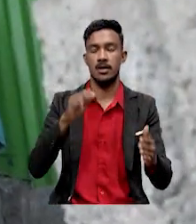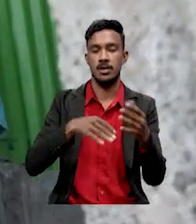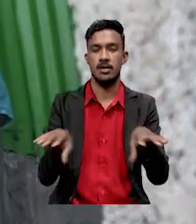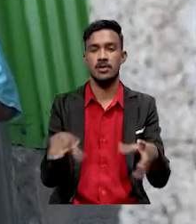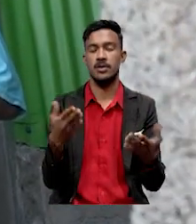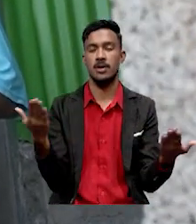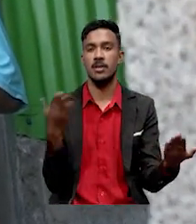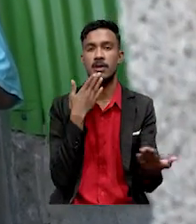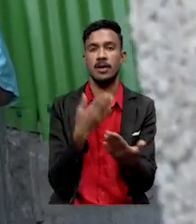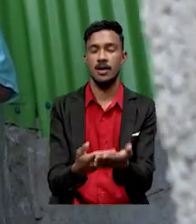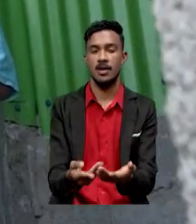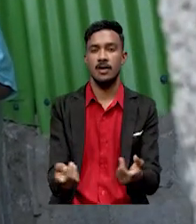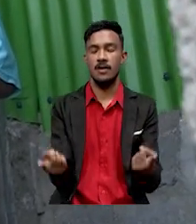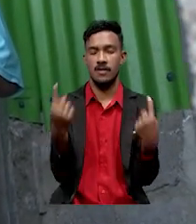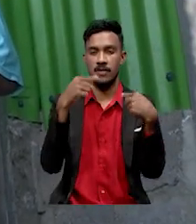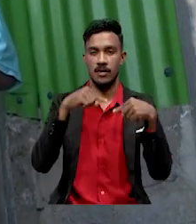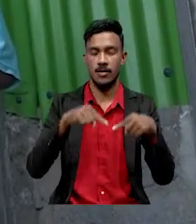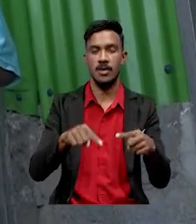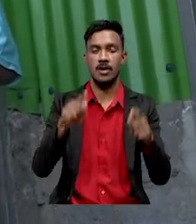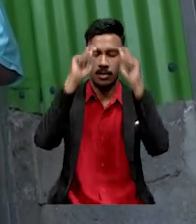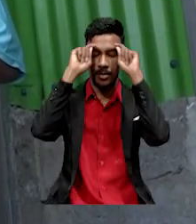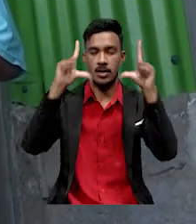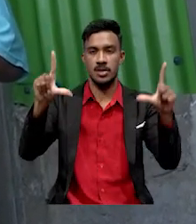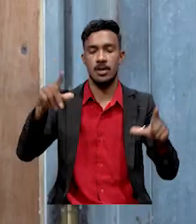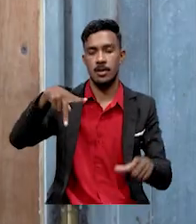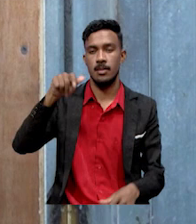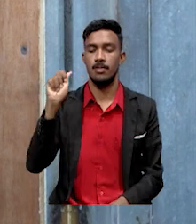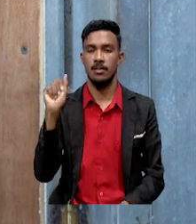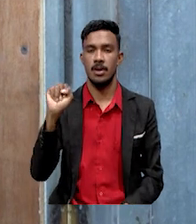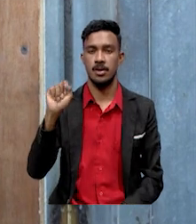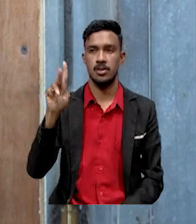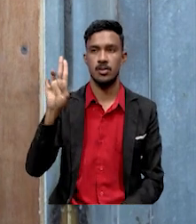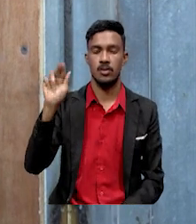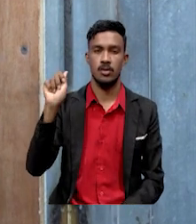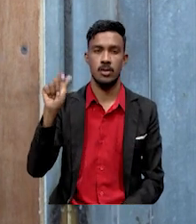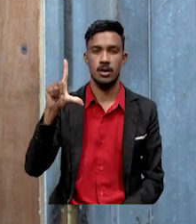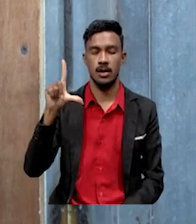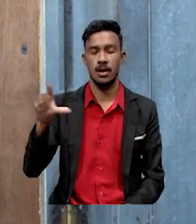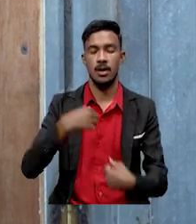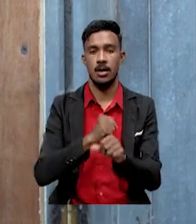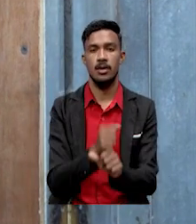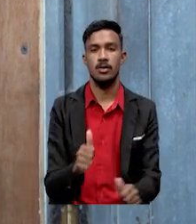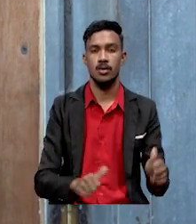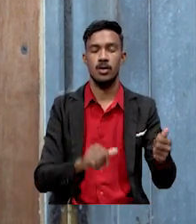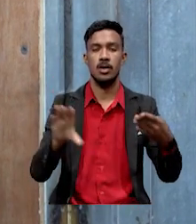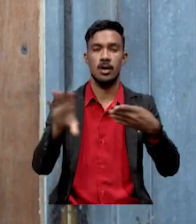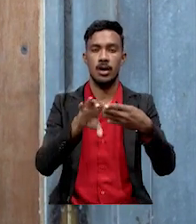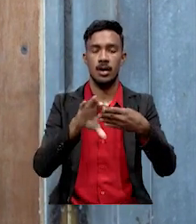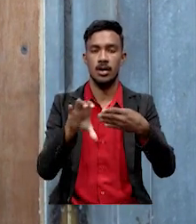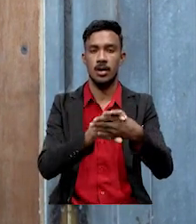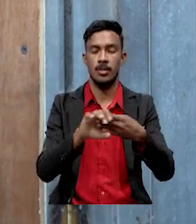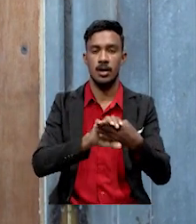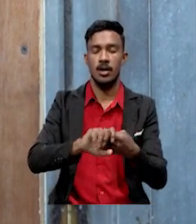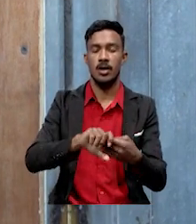inhira fila fali mai Timor-Leste. Pascual actuir, durante ne nia consegue ona aplica carta requerimento ba edifício